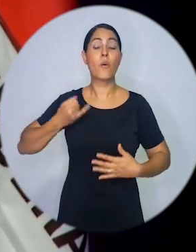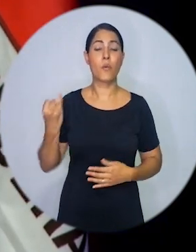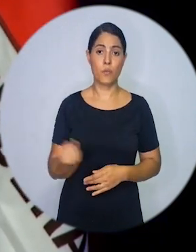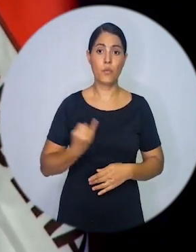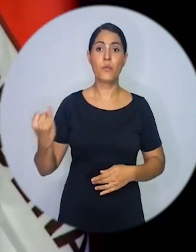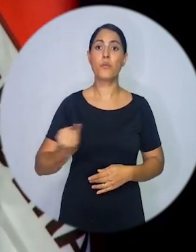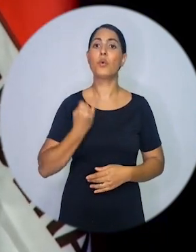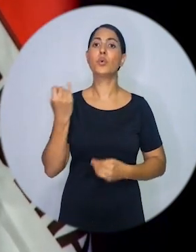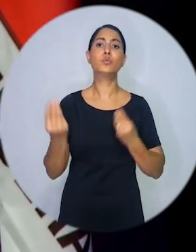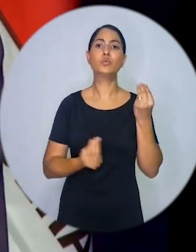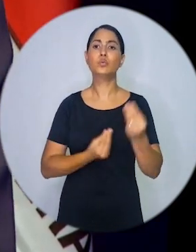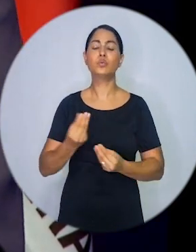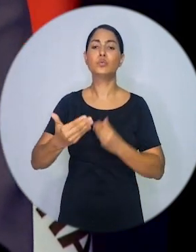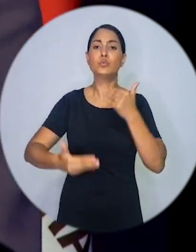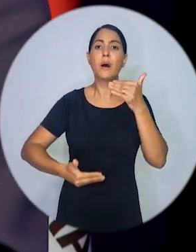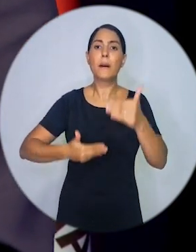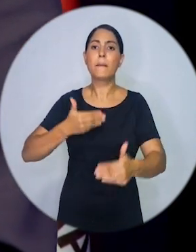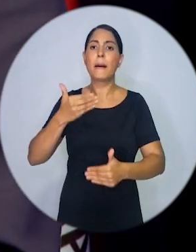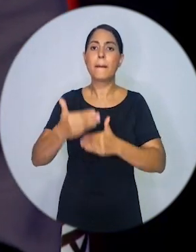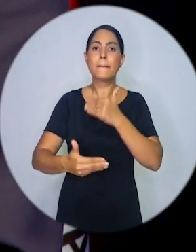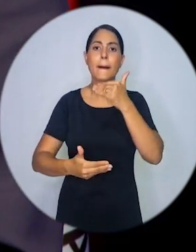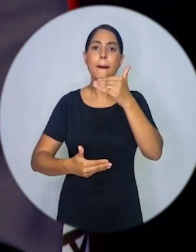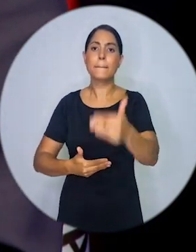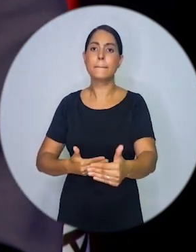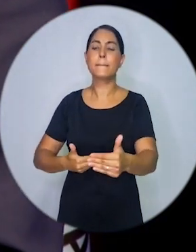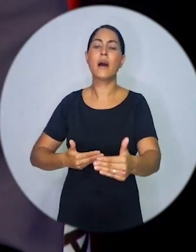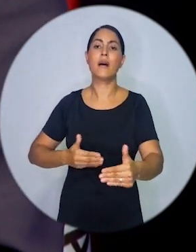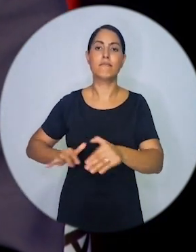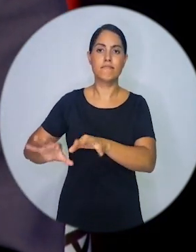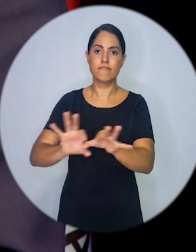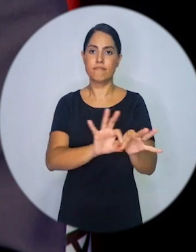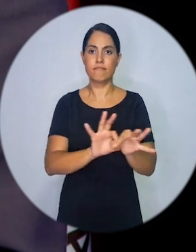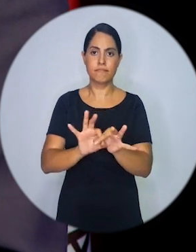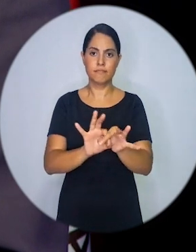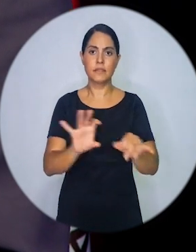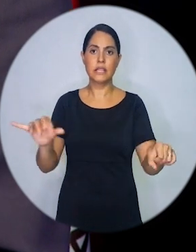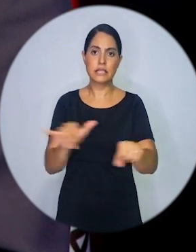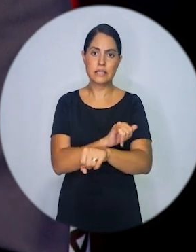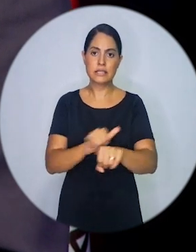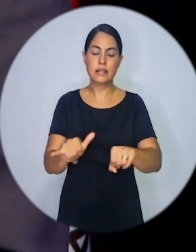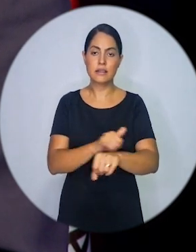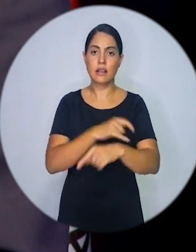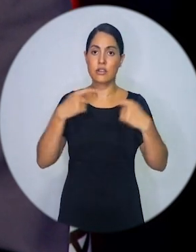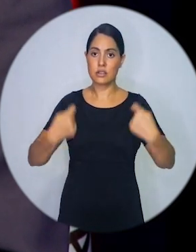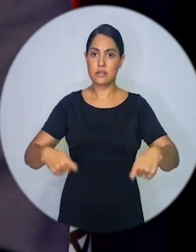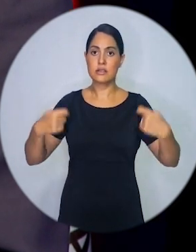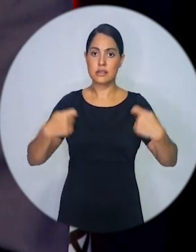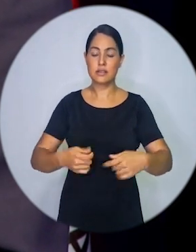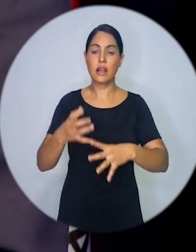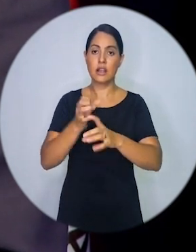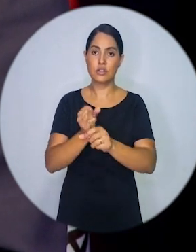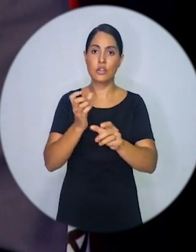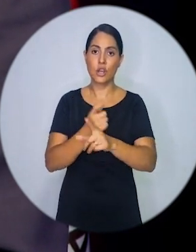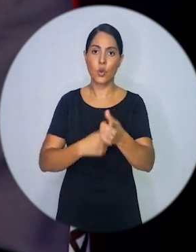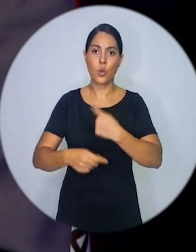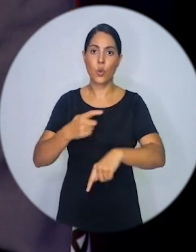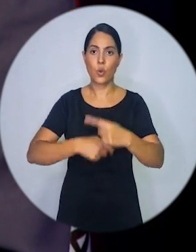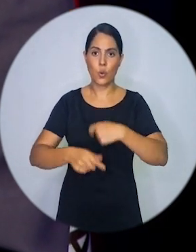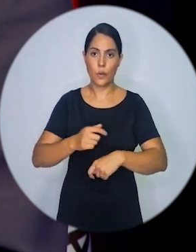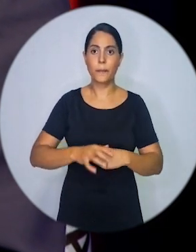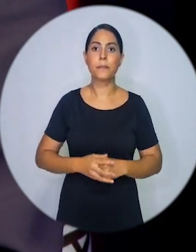um outro papel muito importante no desenvolvimento das pontes e dos vínculos para encontrar as melhores